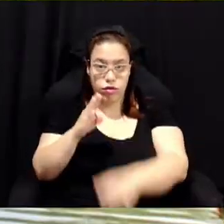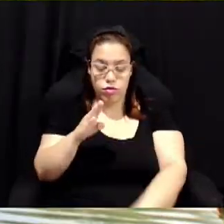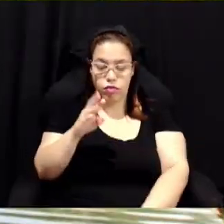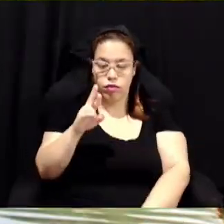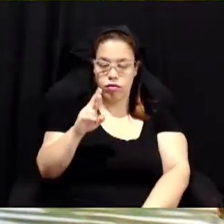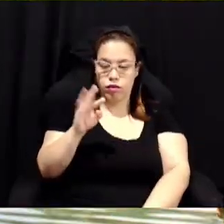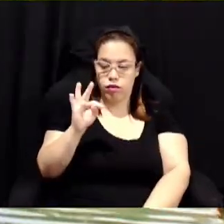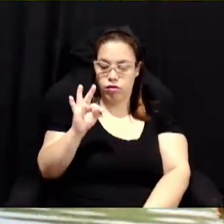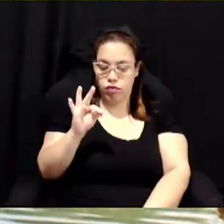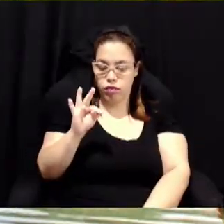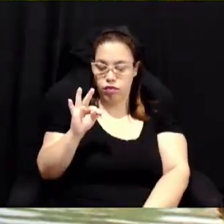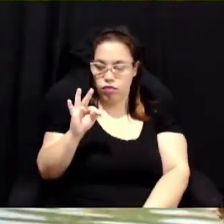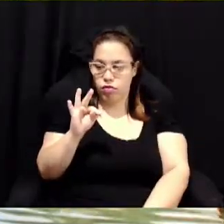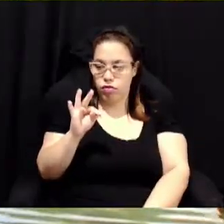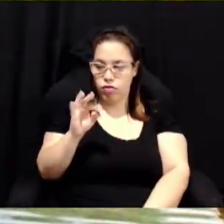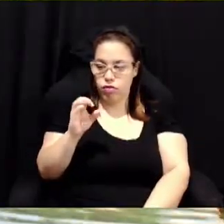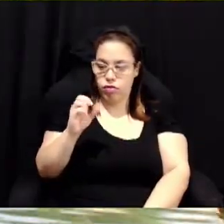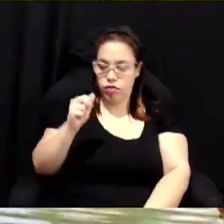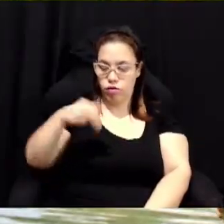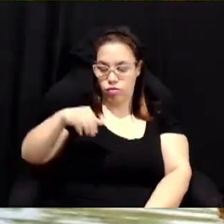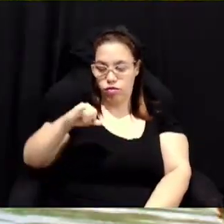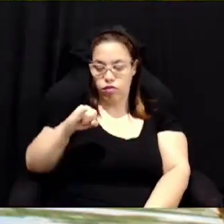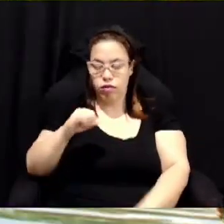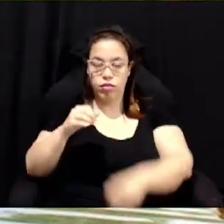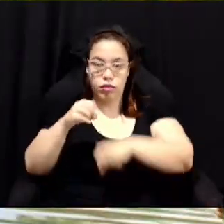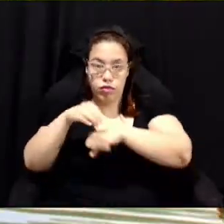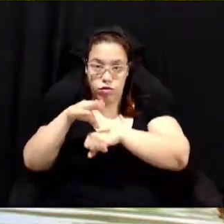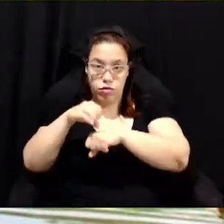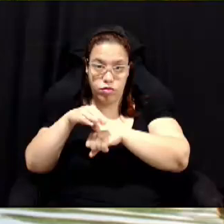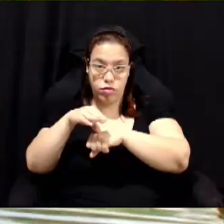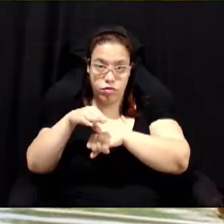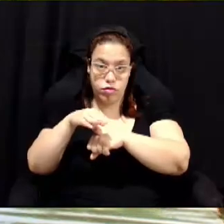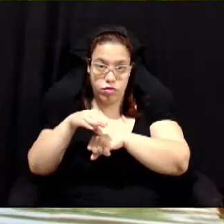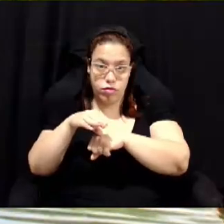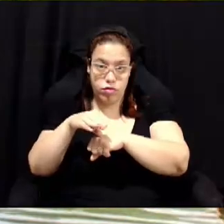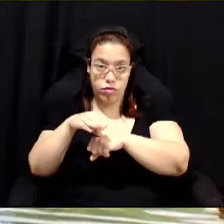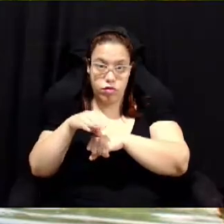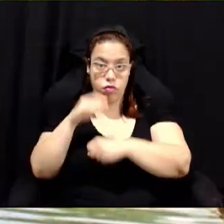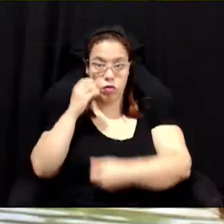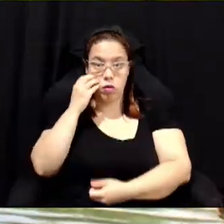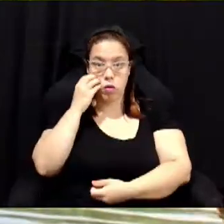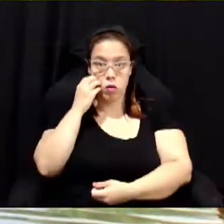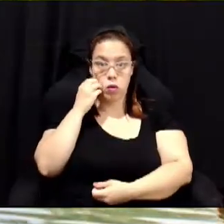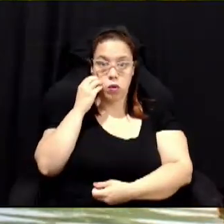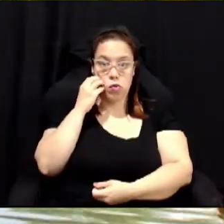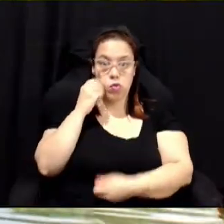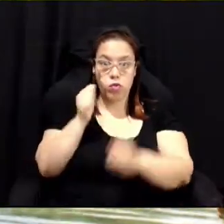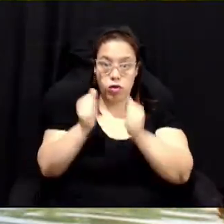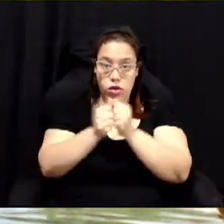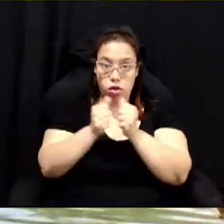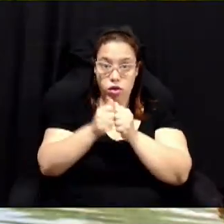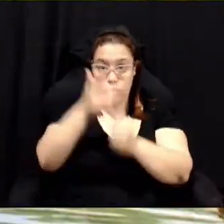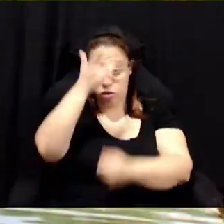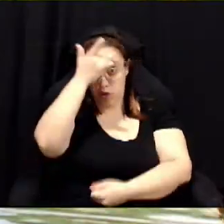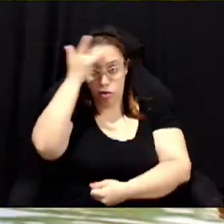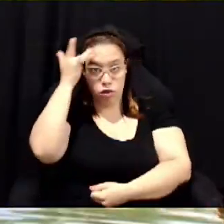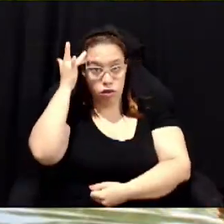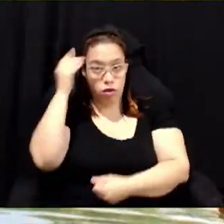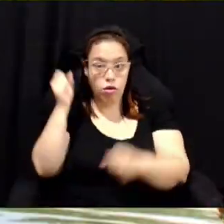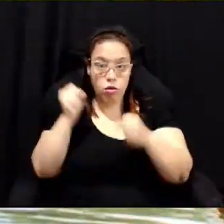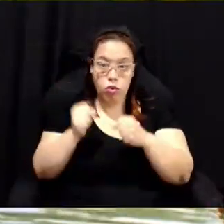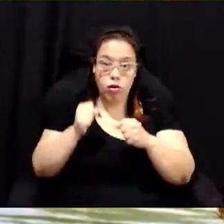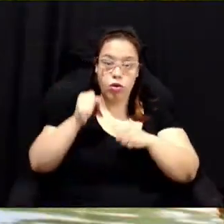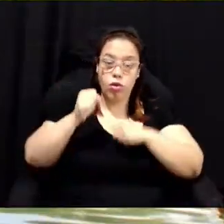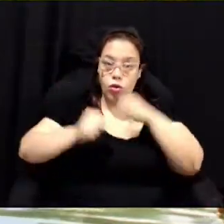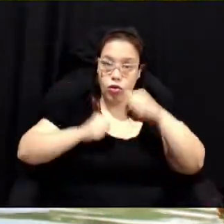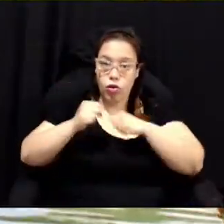Canicity, e eles realmente me orientaram a tudo. E assim, o estar junto com o pessoal e poder correr com as minhas